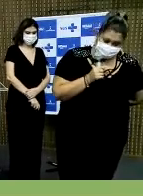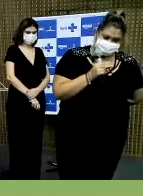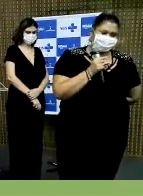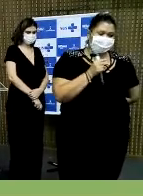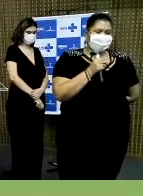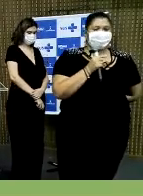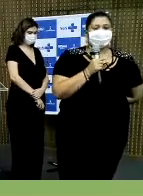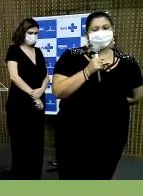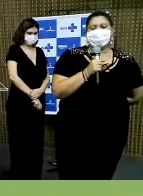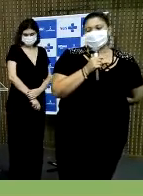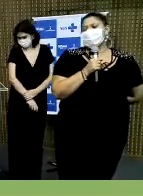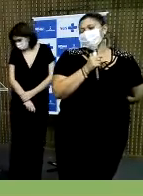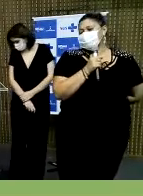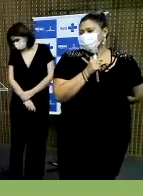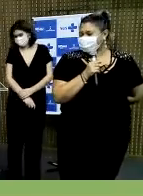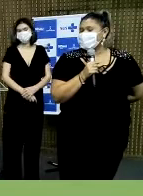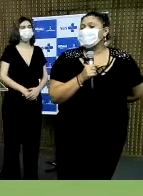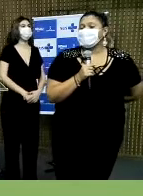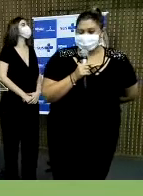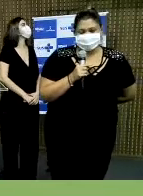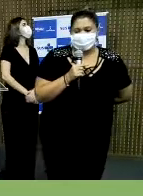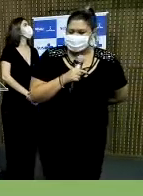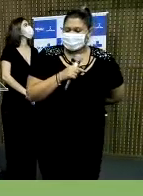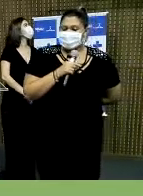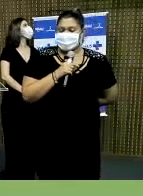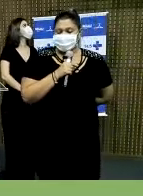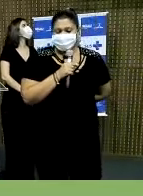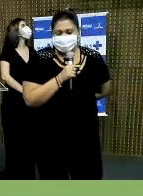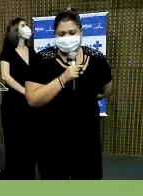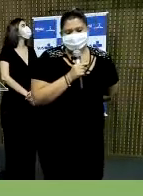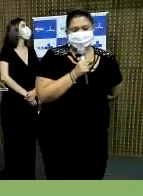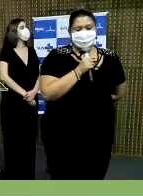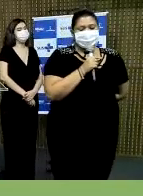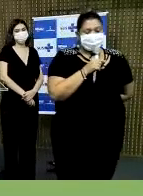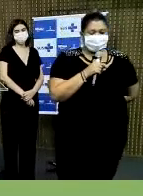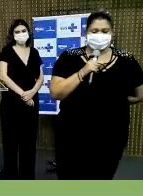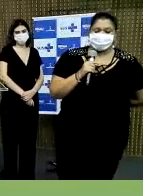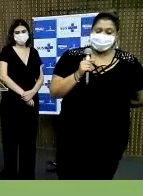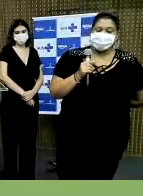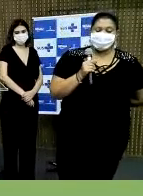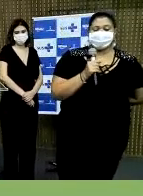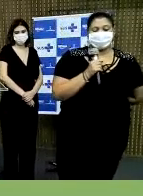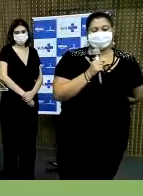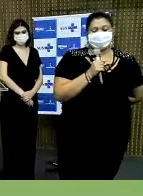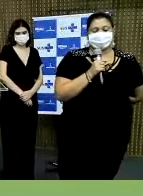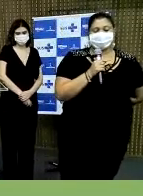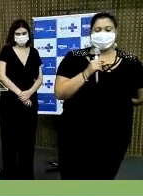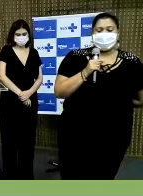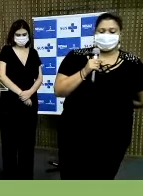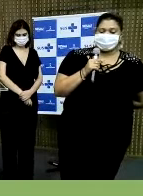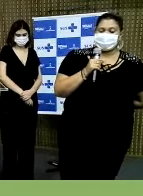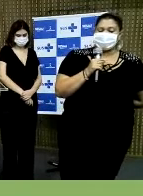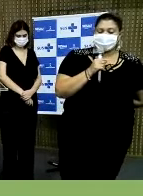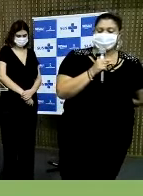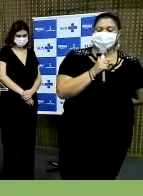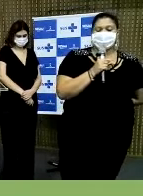que segurar na mão e vamos lá. Então, em 2018, nós tínhamos um cadastro